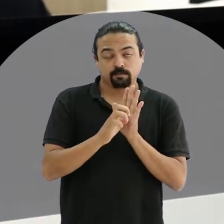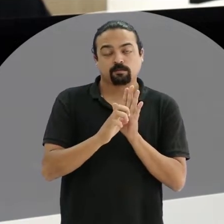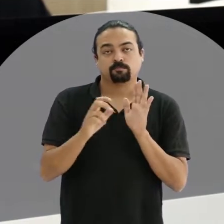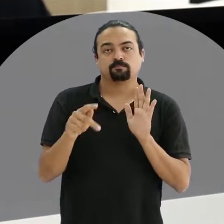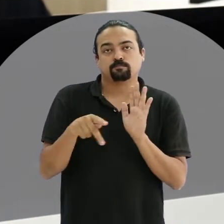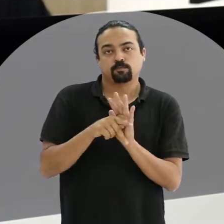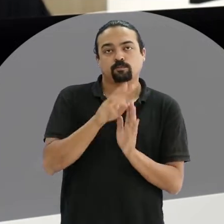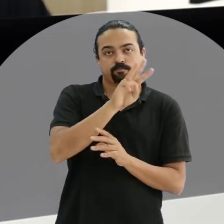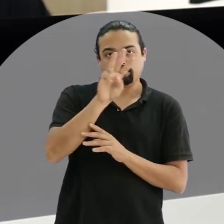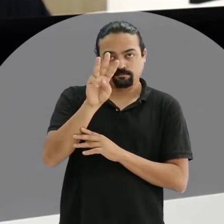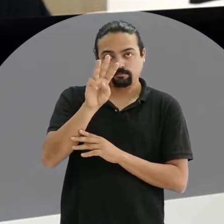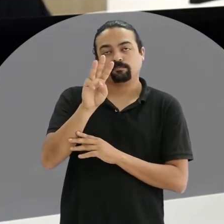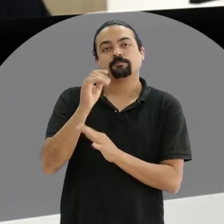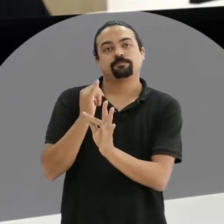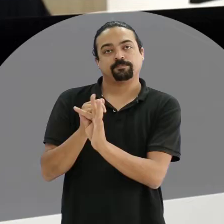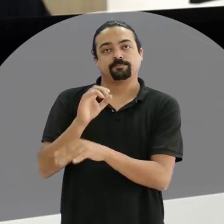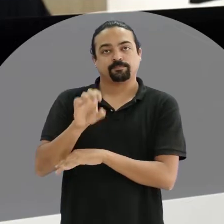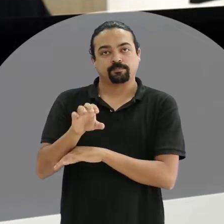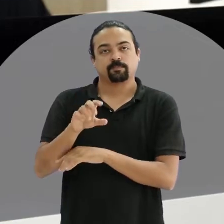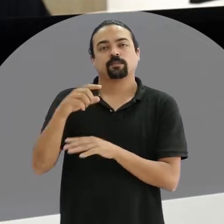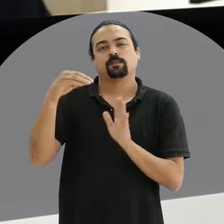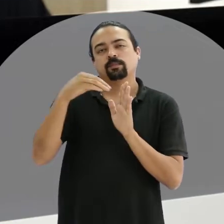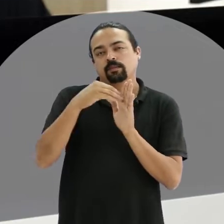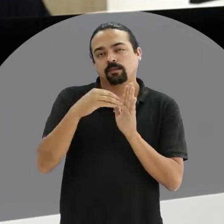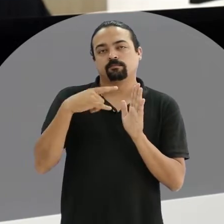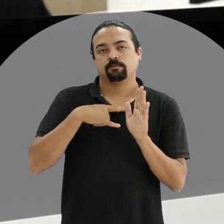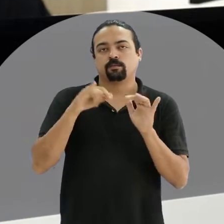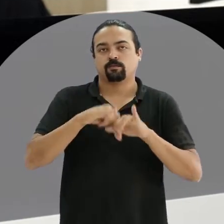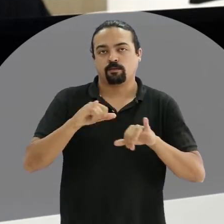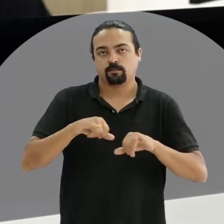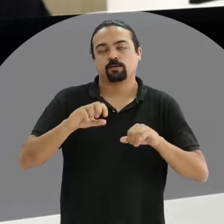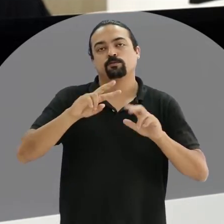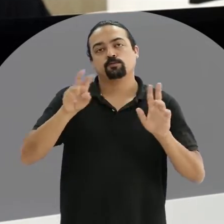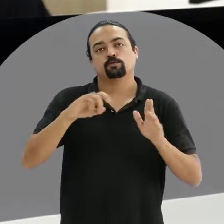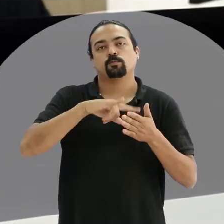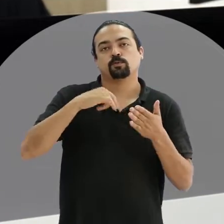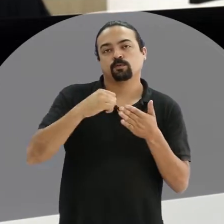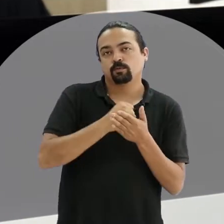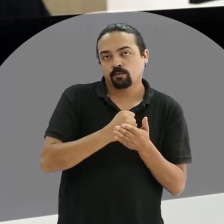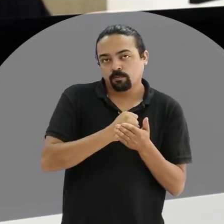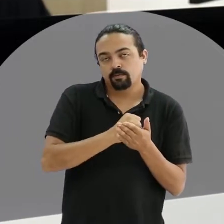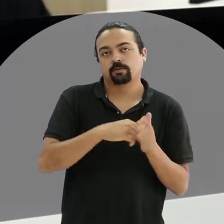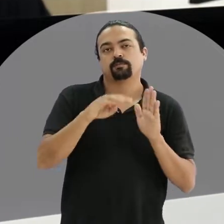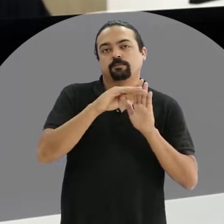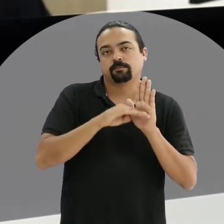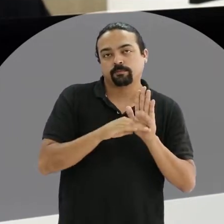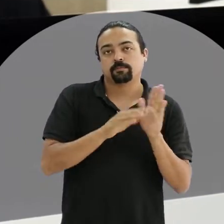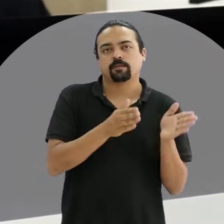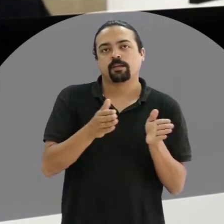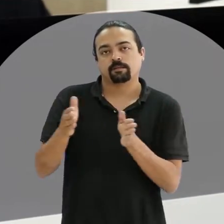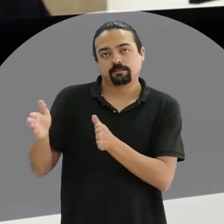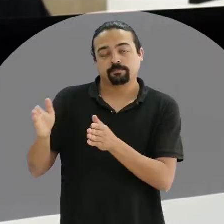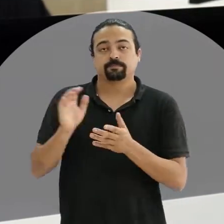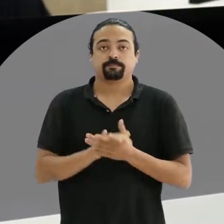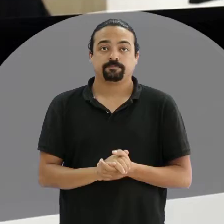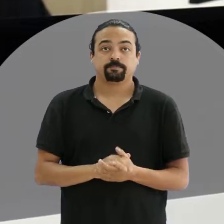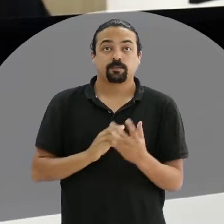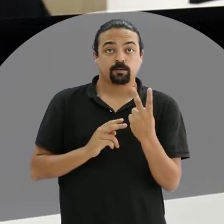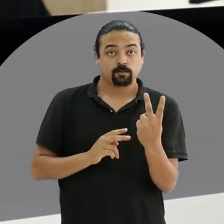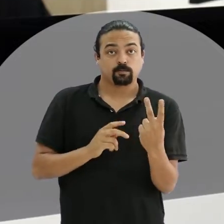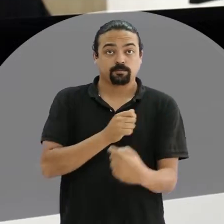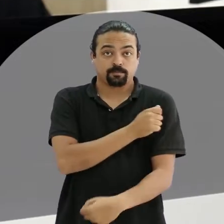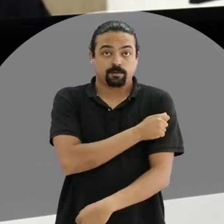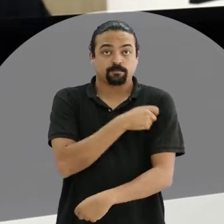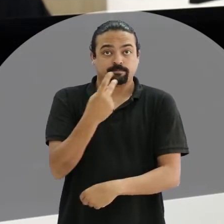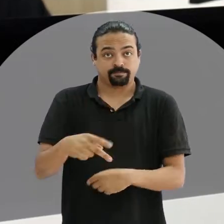ser acessado no portal do campus com informações sobre documentação, cronograma e etapas da seleção.